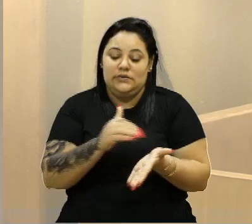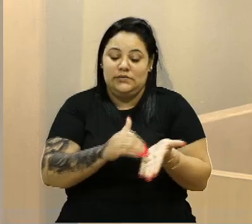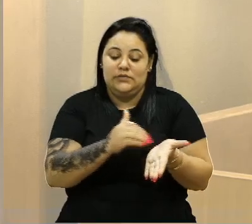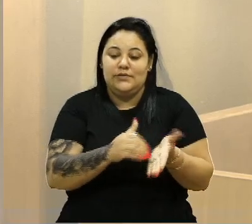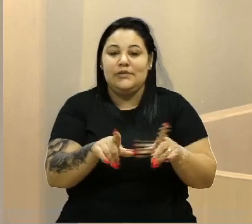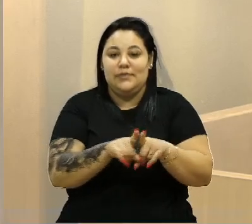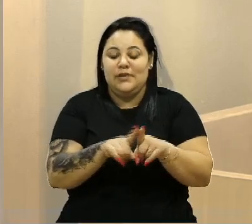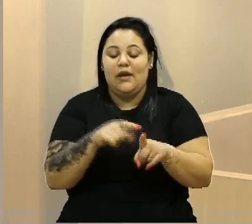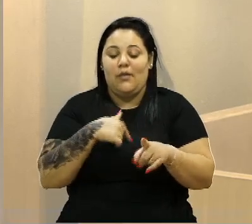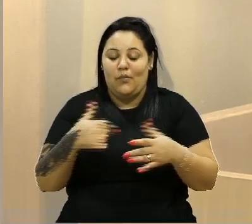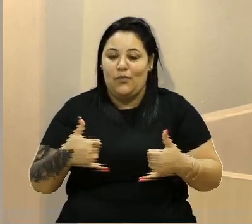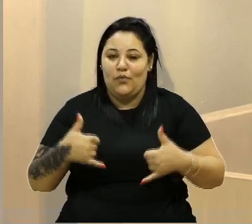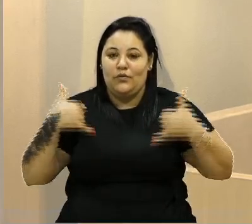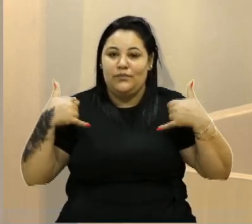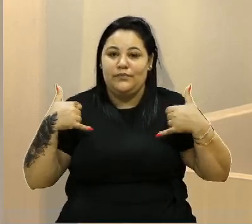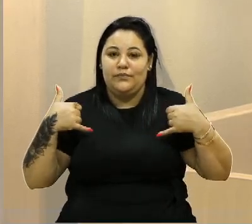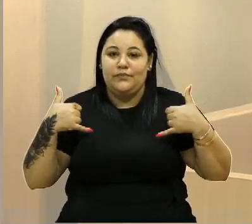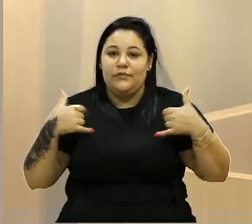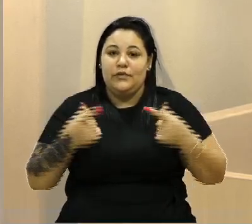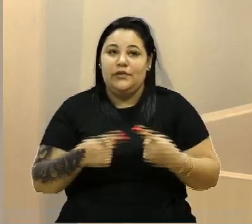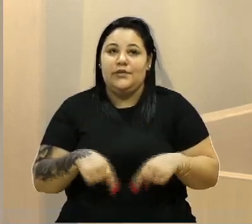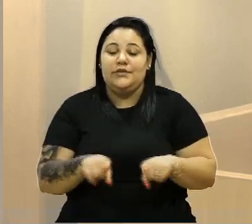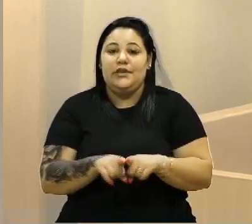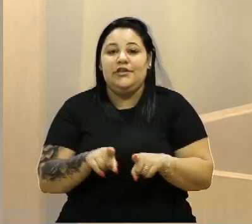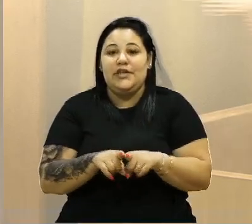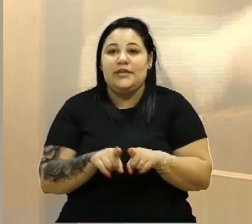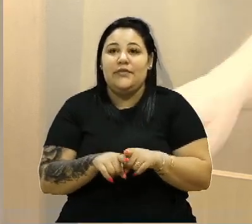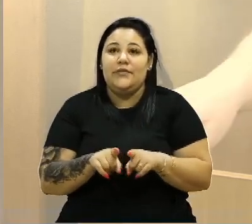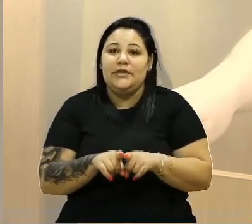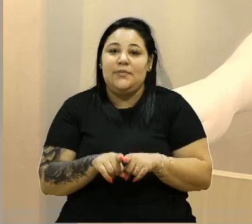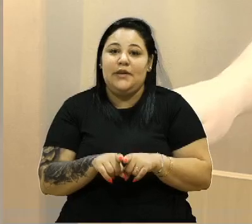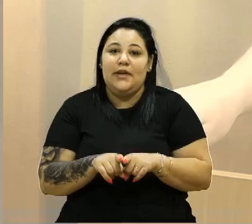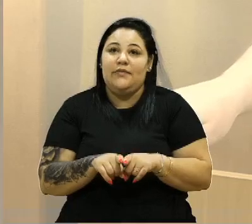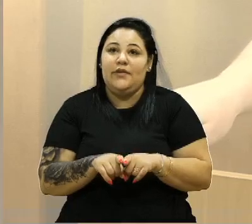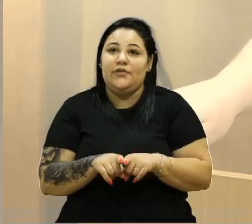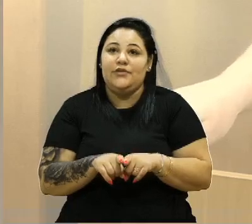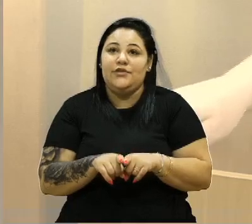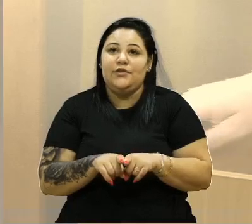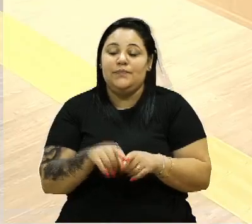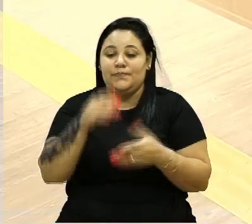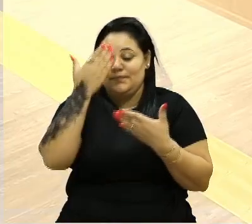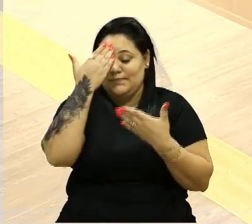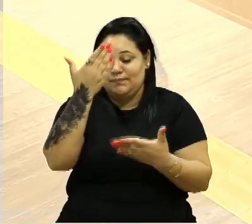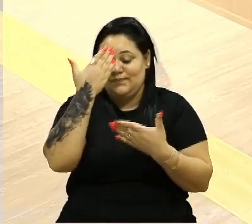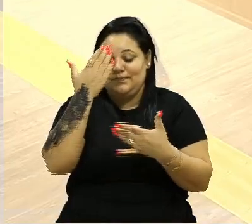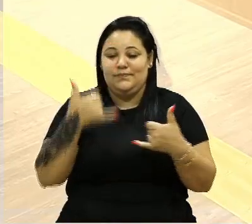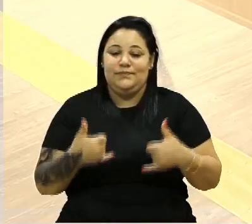orgulho de ter tido sempre uma grande equipe no meu gabinete. Muito obrigado.